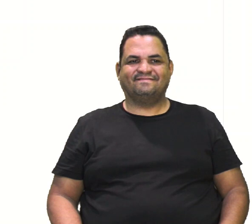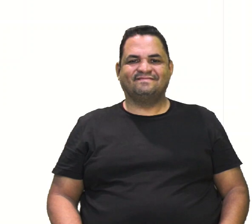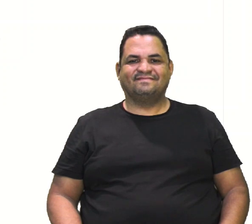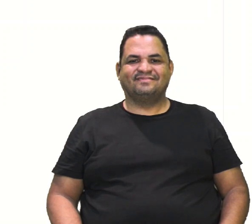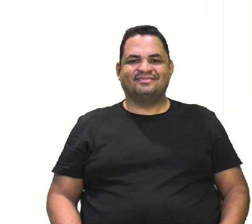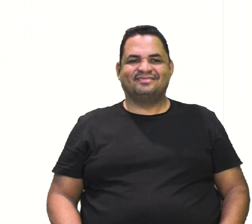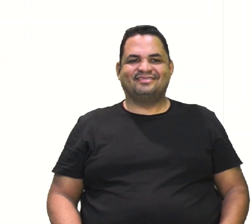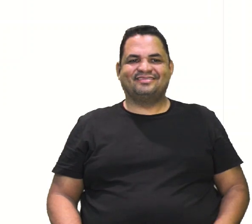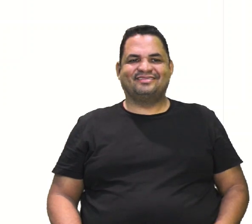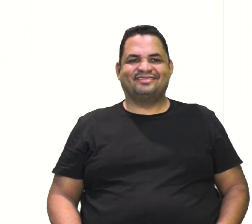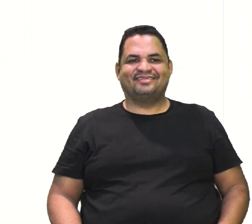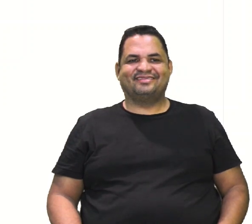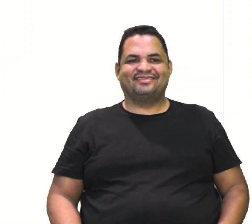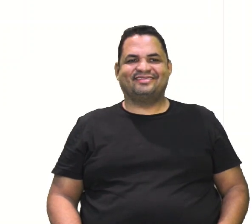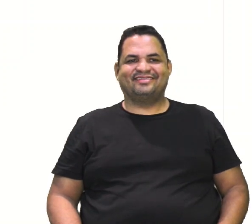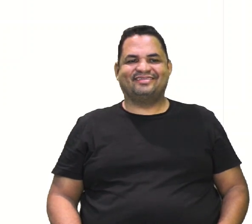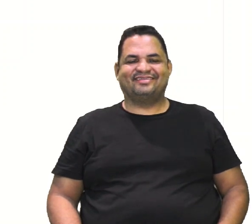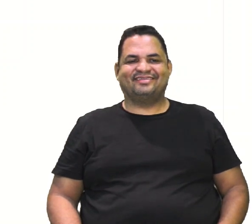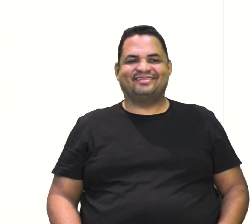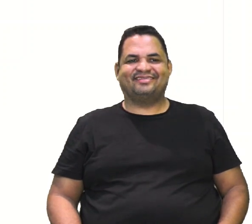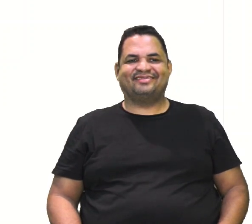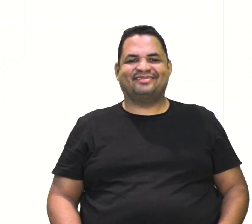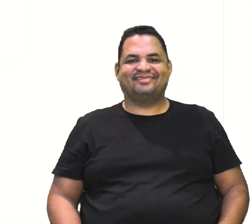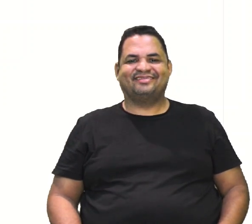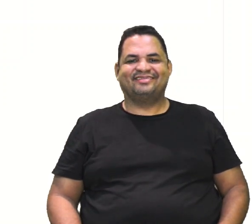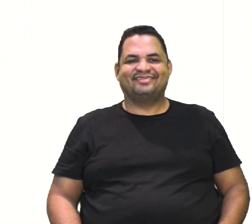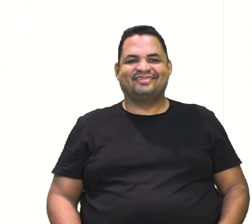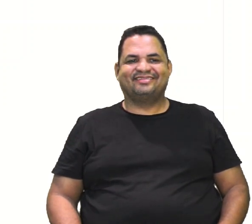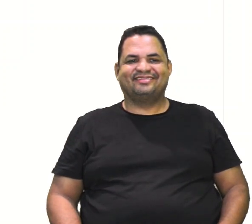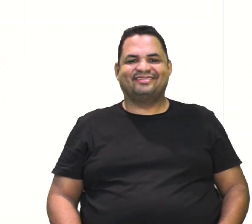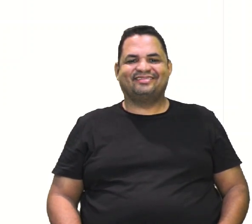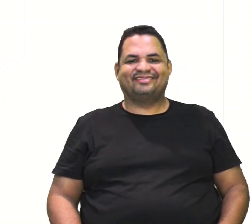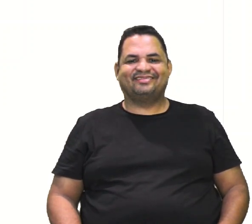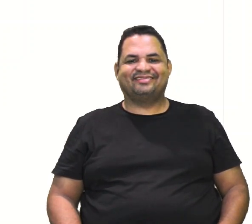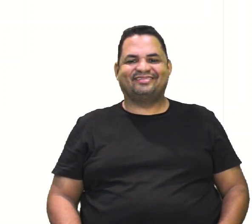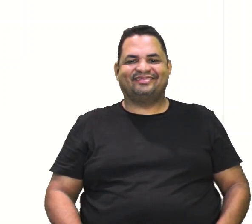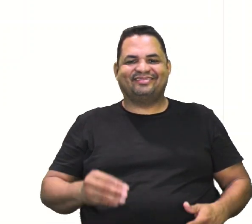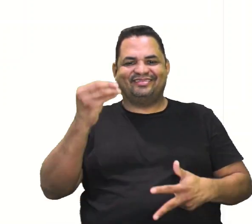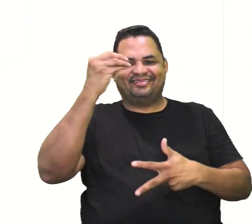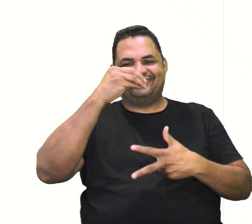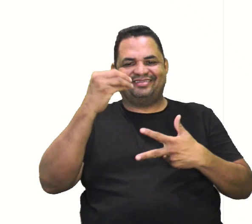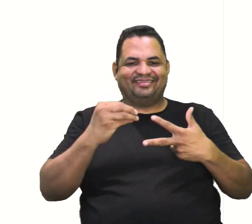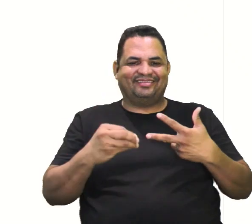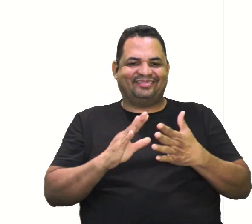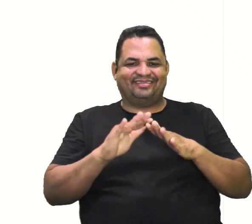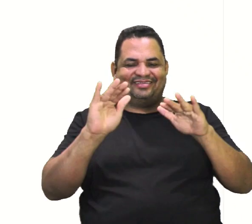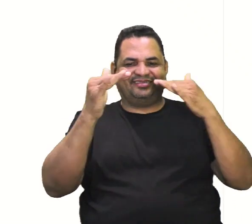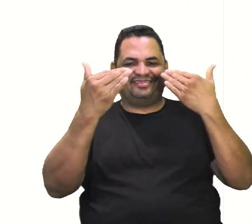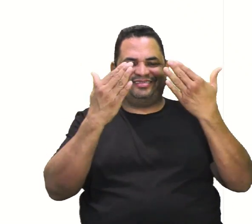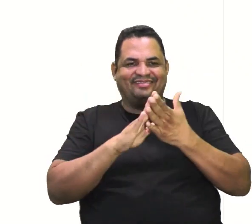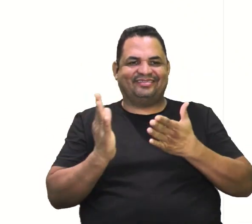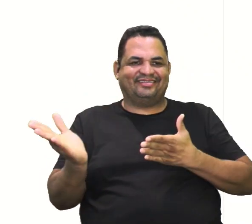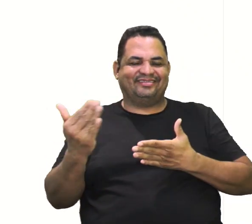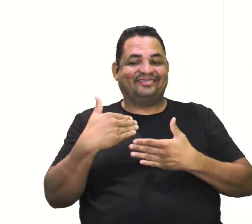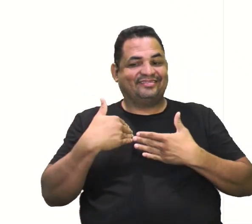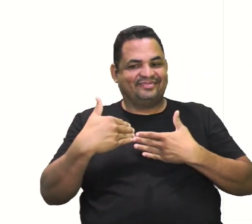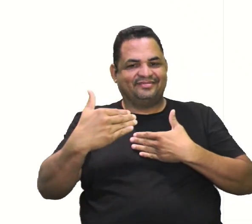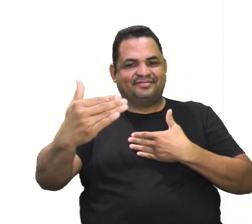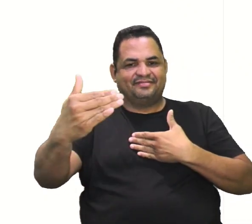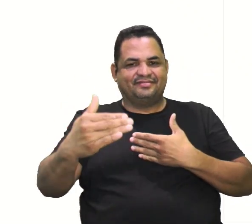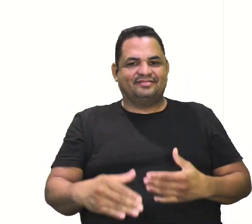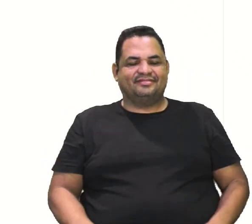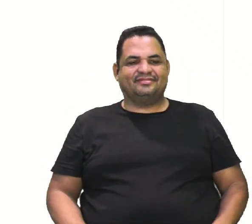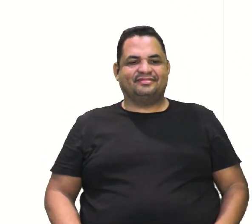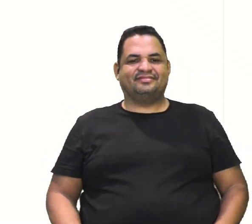vestimenta 2735. Se liga no Enem e vamos pra frente.